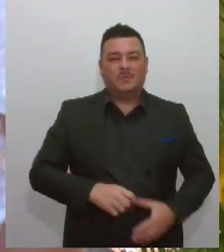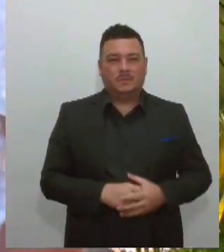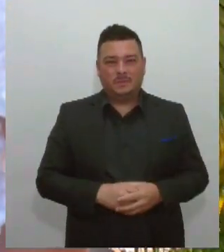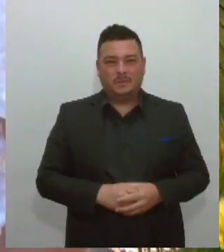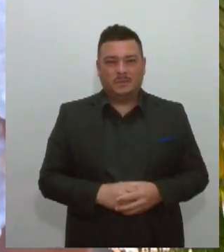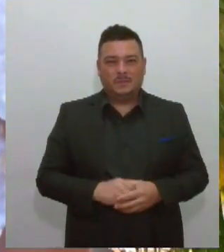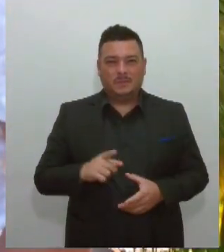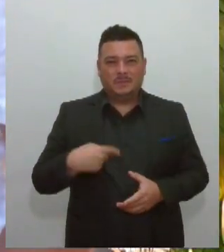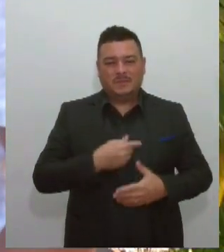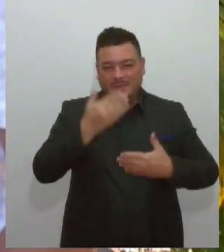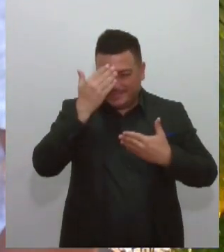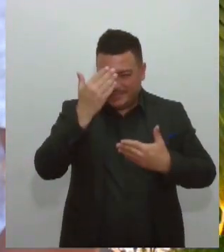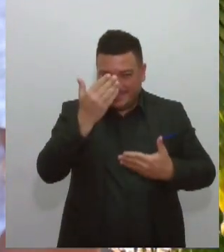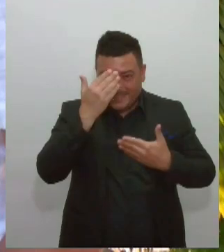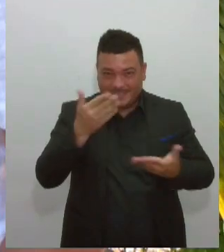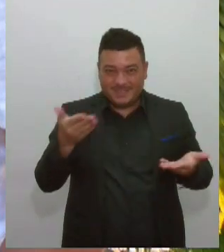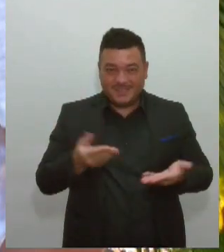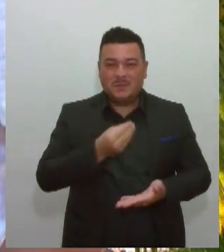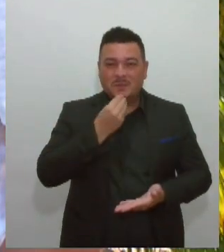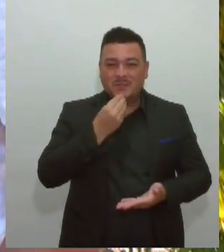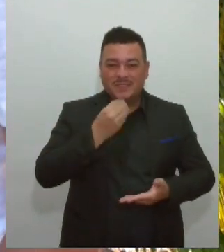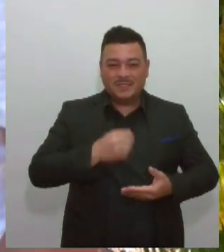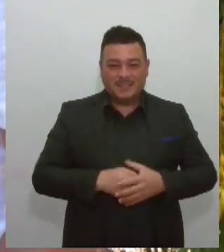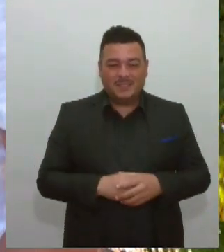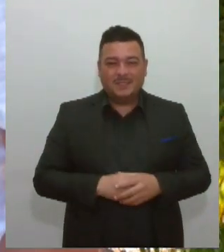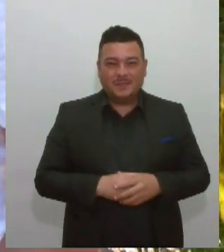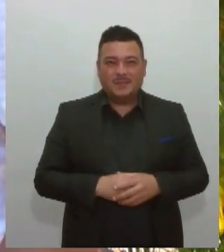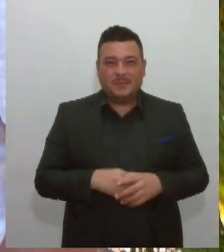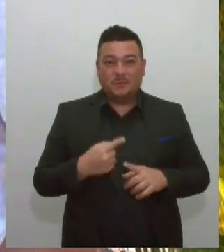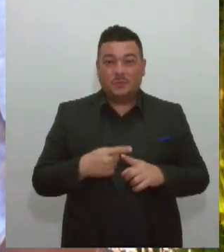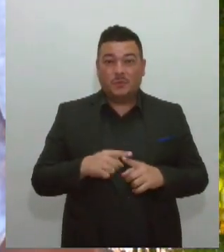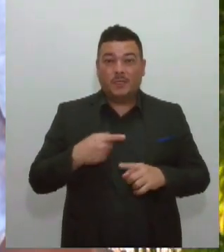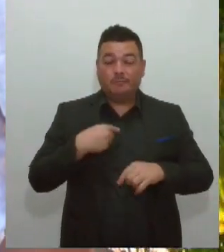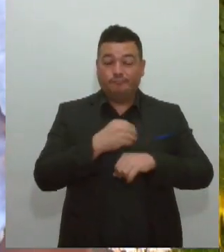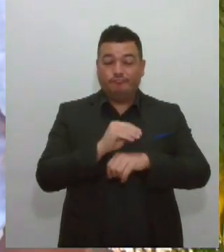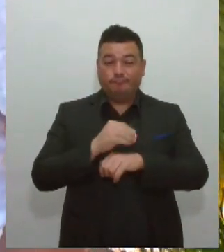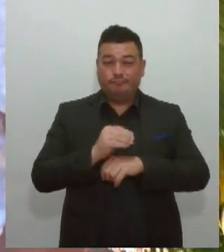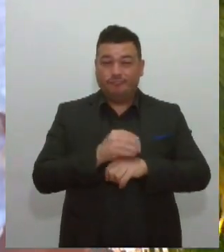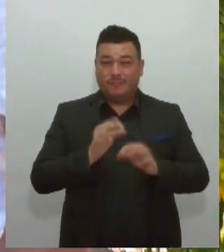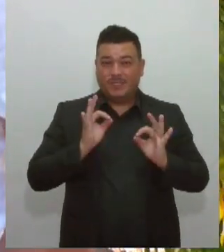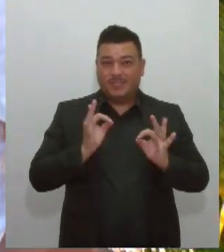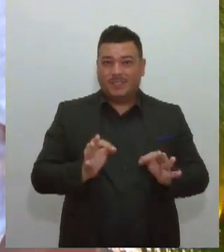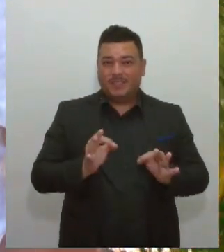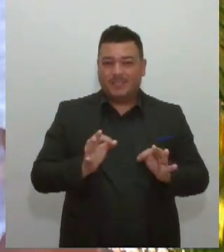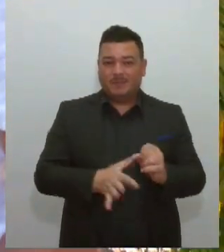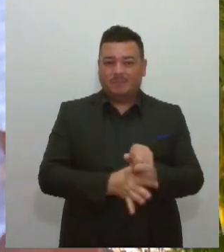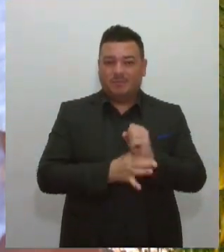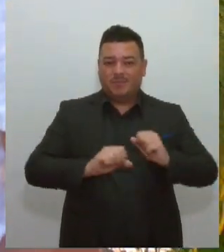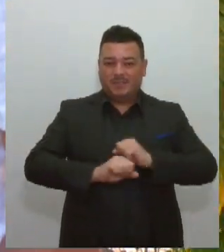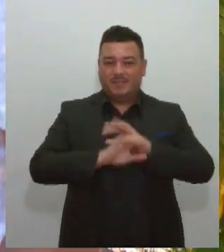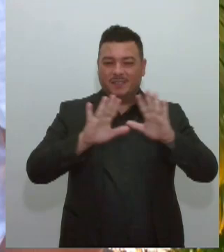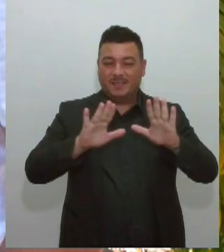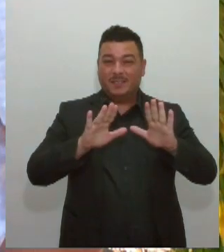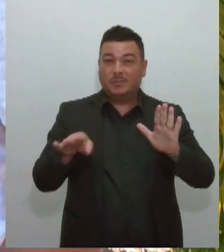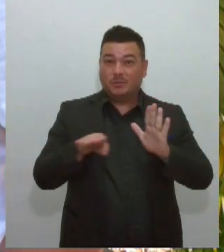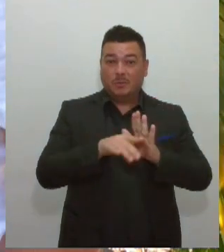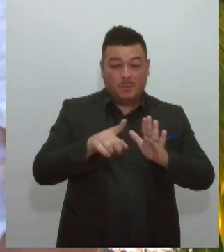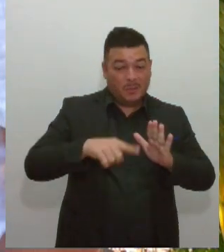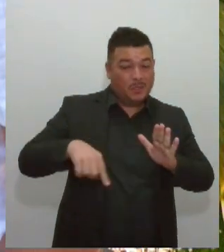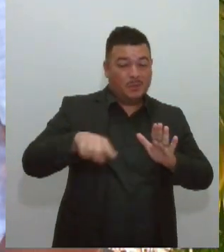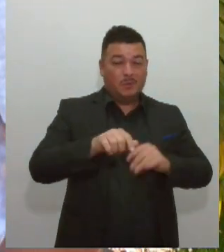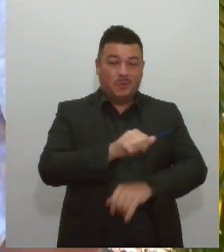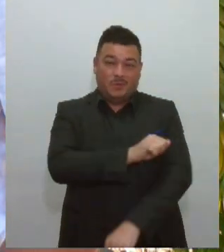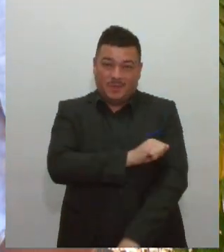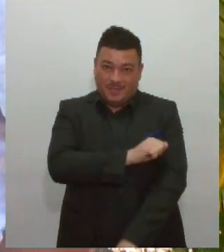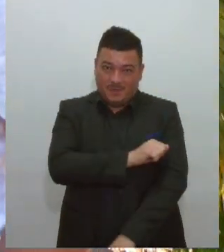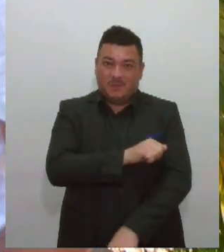agradece, né, esse espaço, porque é um espaço onde a informação correta, com muita clareza, chega não só para todos os estudantes, que é o público-alvo da